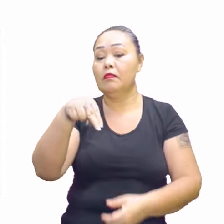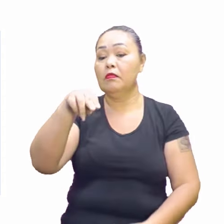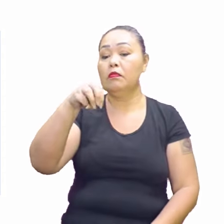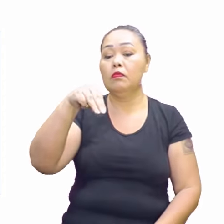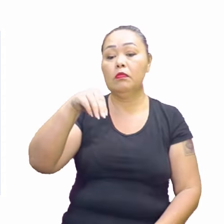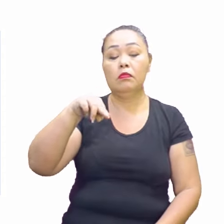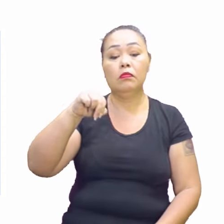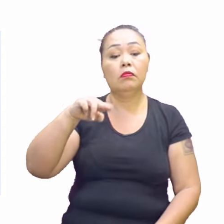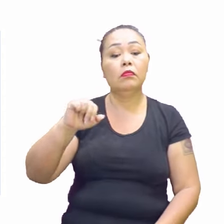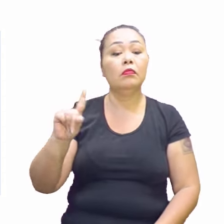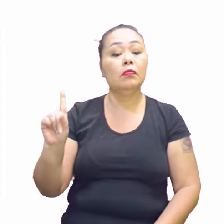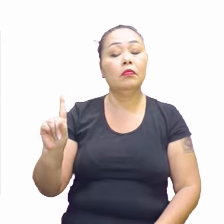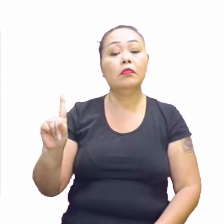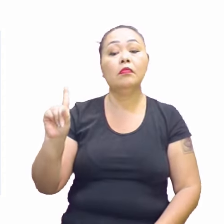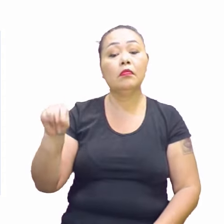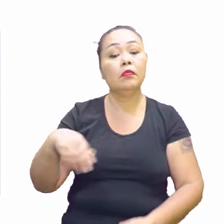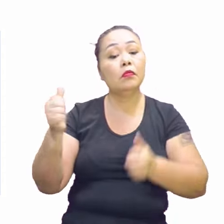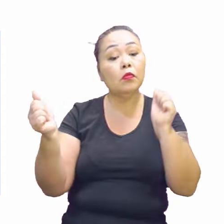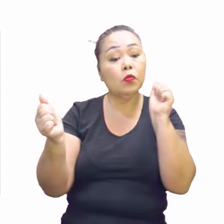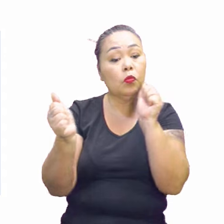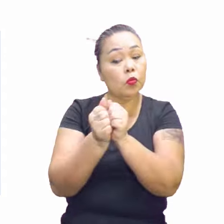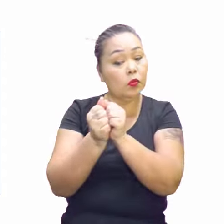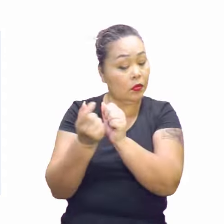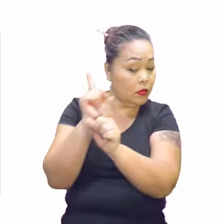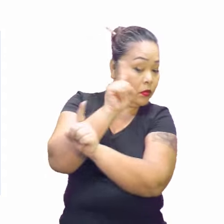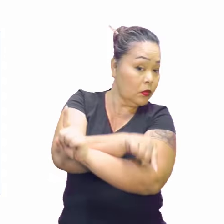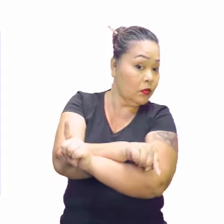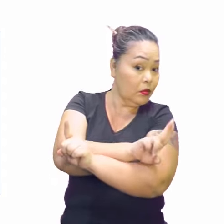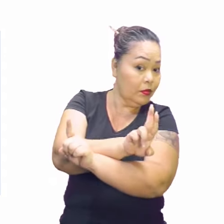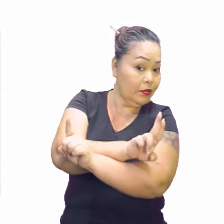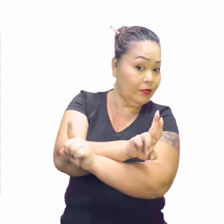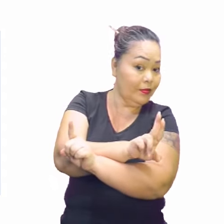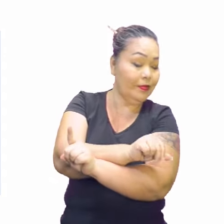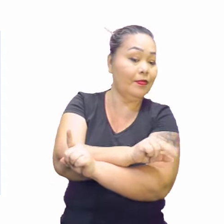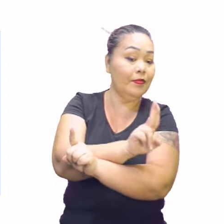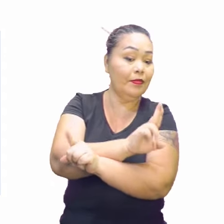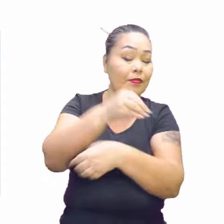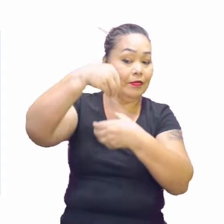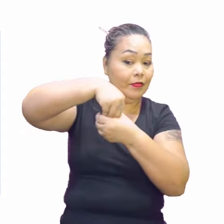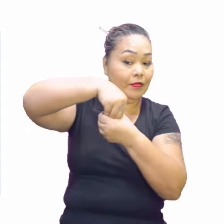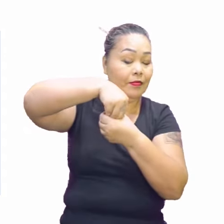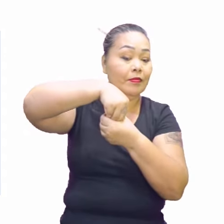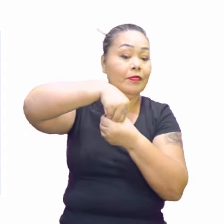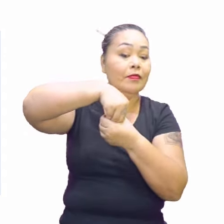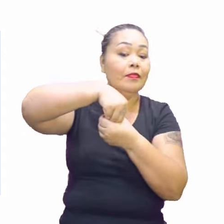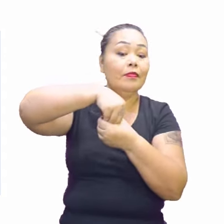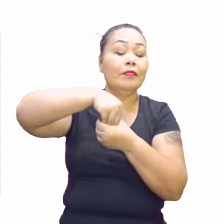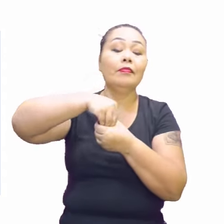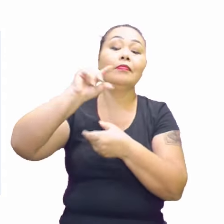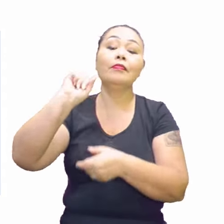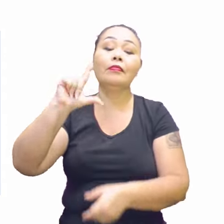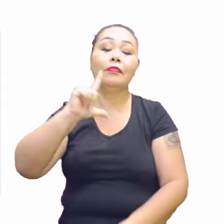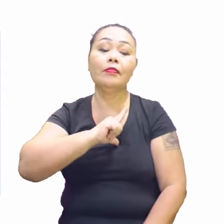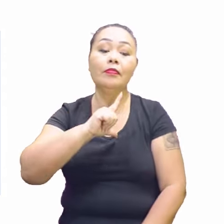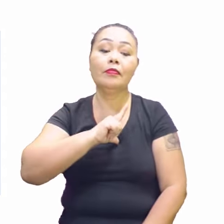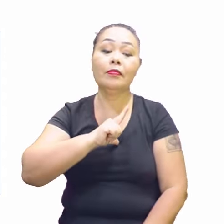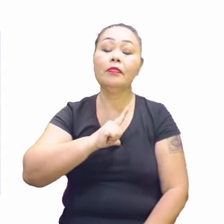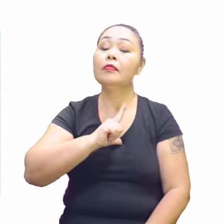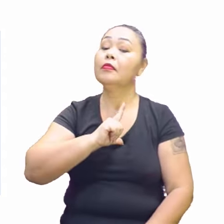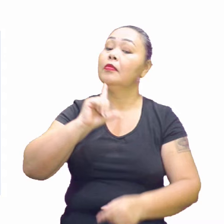Que, ó, o que é o adjunto adnominal? Que fica junto do nome, do núcleo, né? O que ele tem? Tá